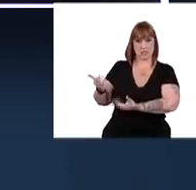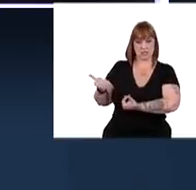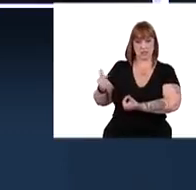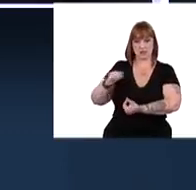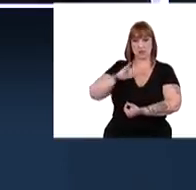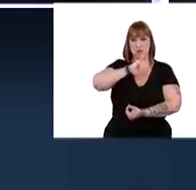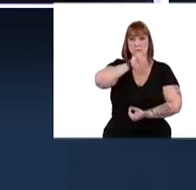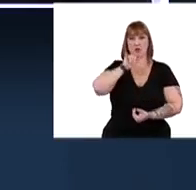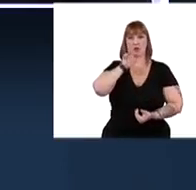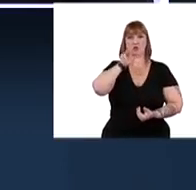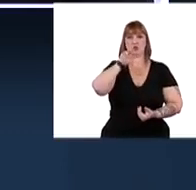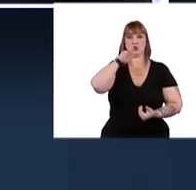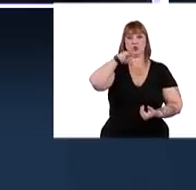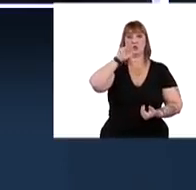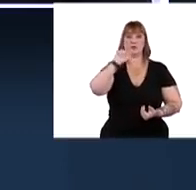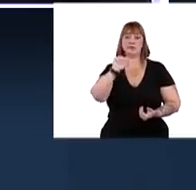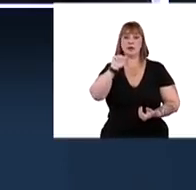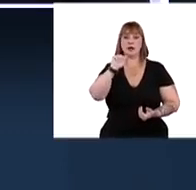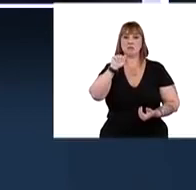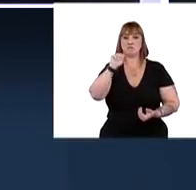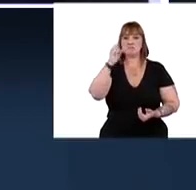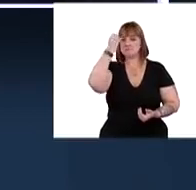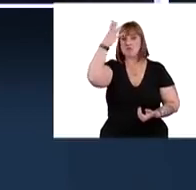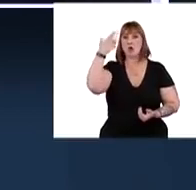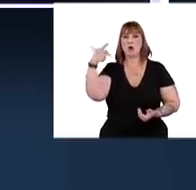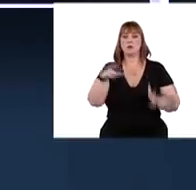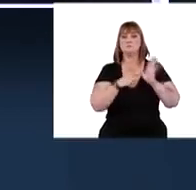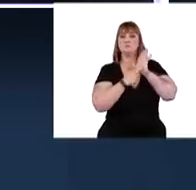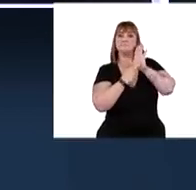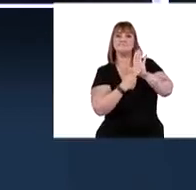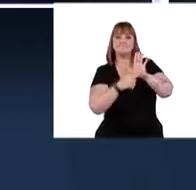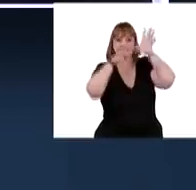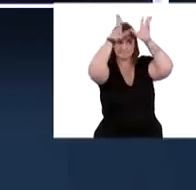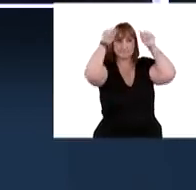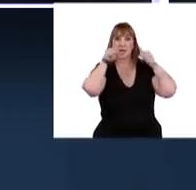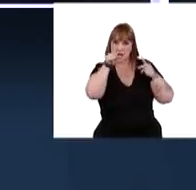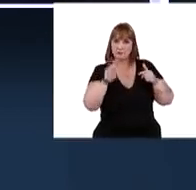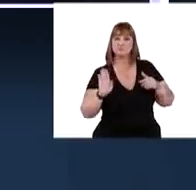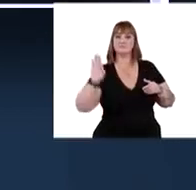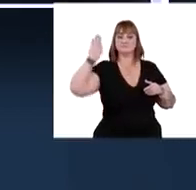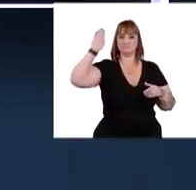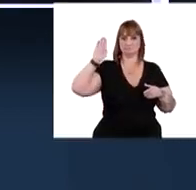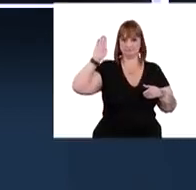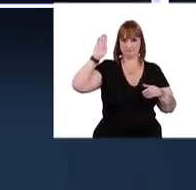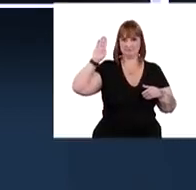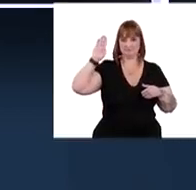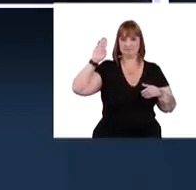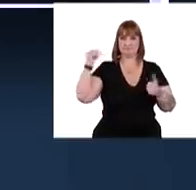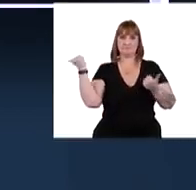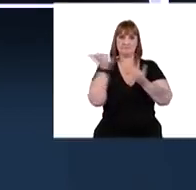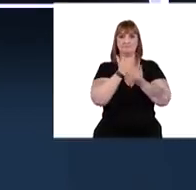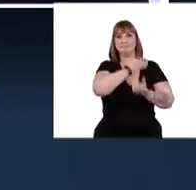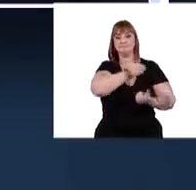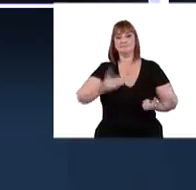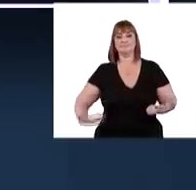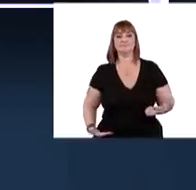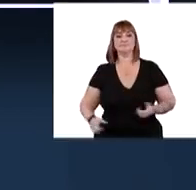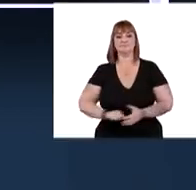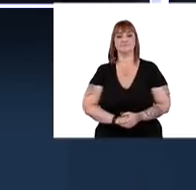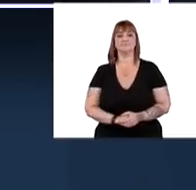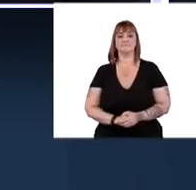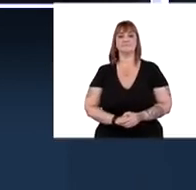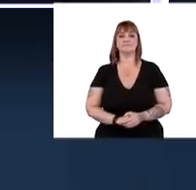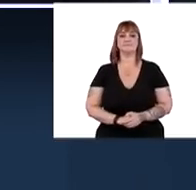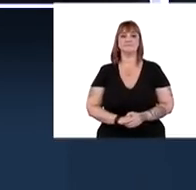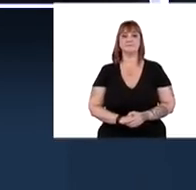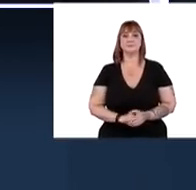Juruna, eu não me lembro de um outro representante indígena. E agora a senhora, como candidata à presidência, vice-presidente da República. Mário Juruna ele